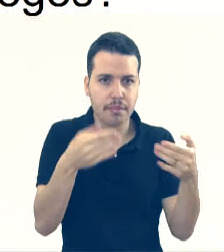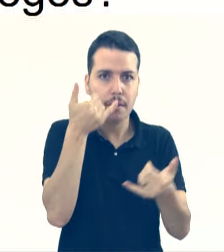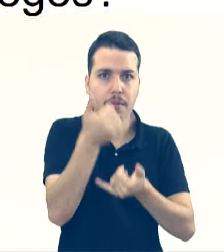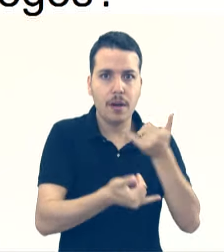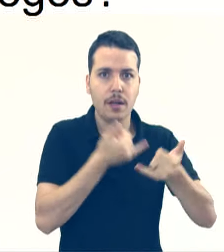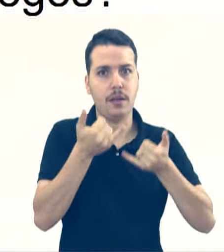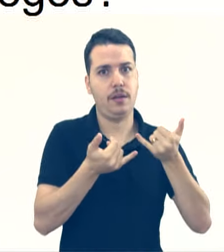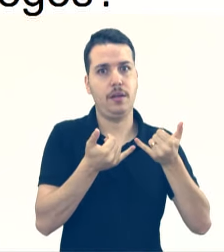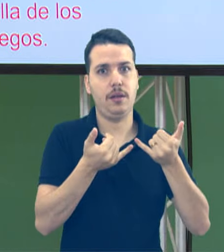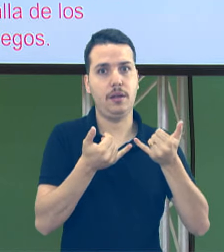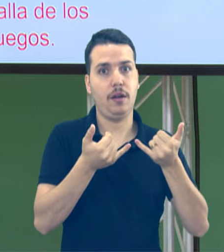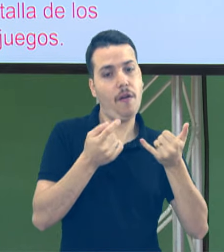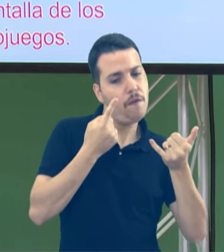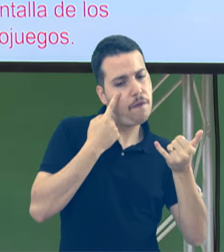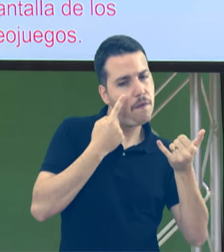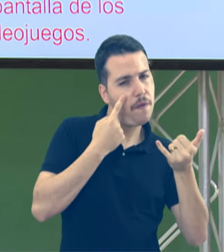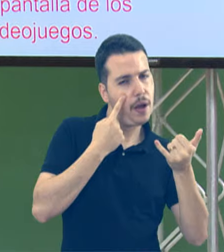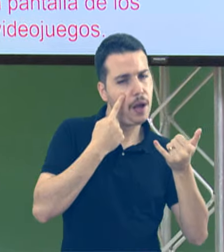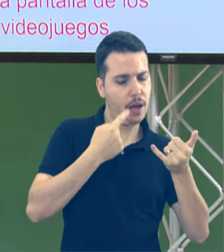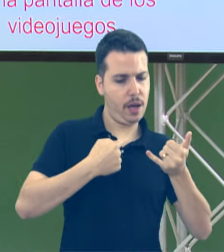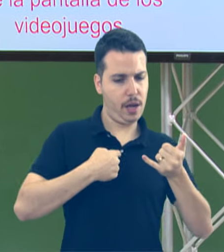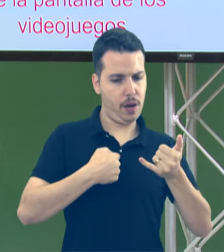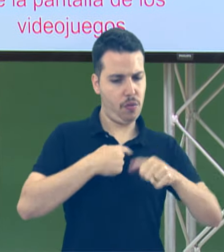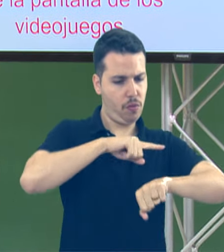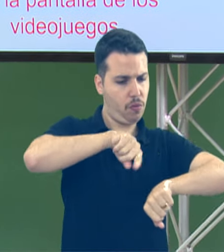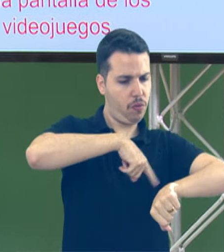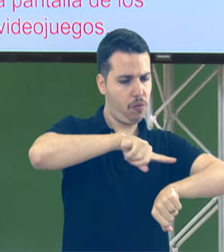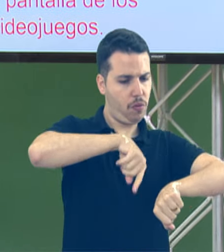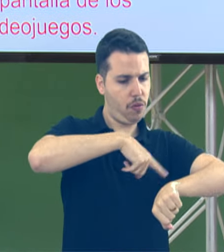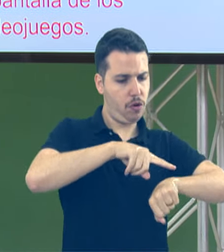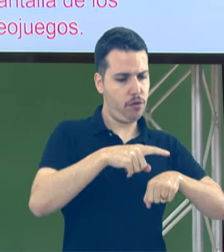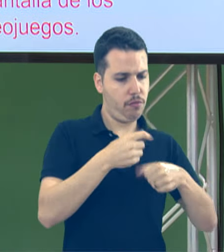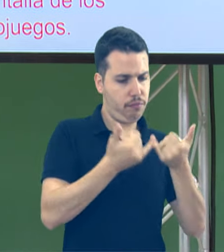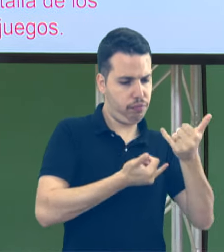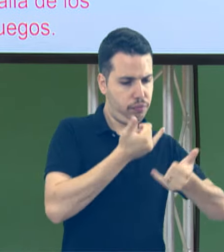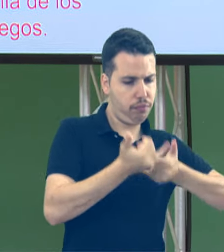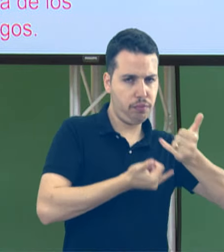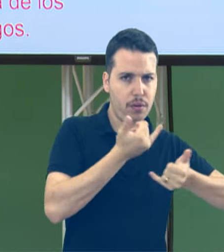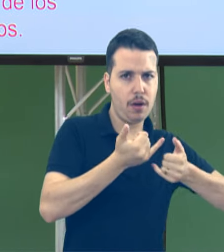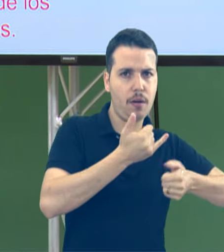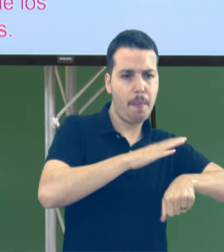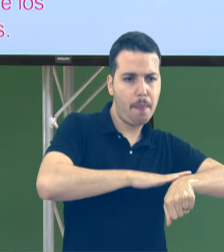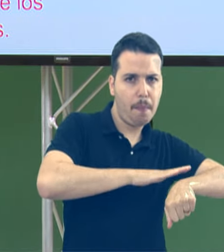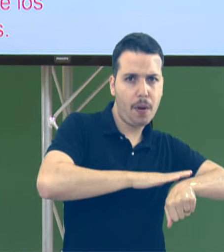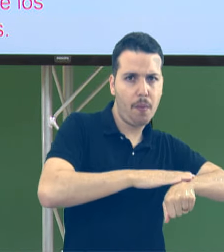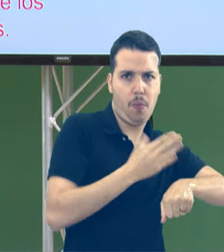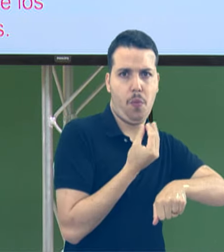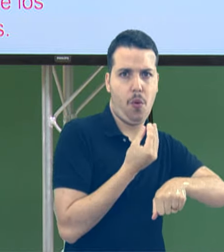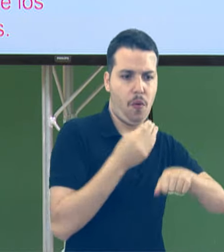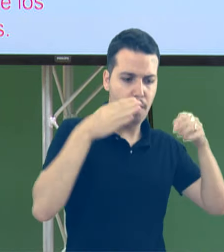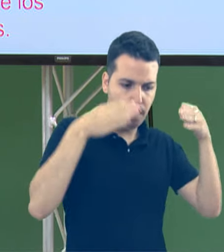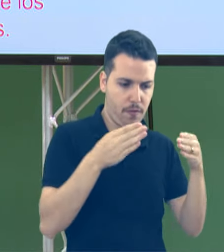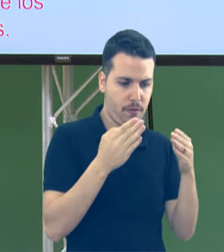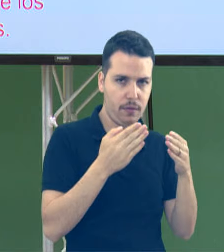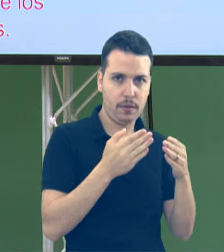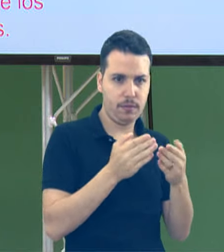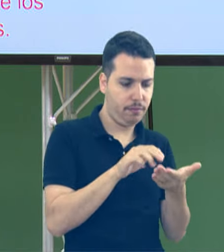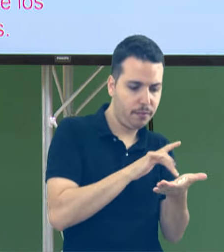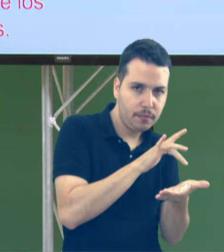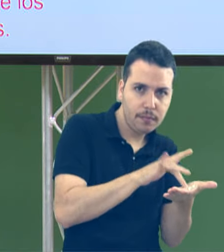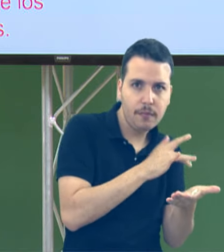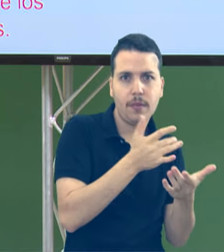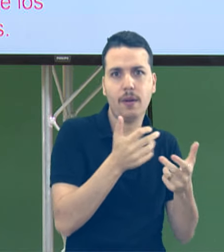é importante que você verifique se você fica muito tempo frente